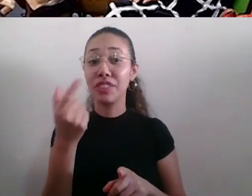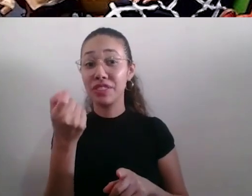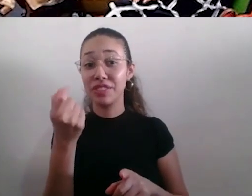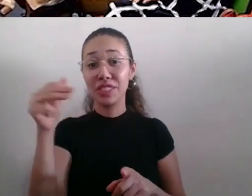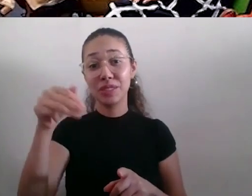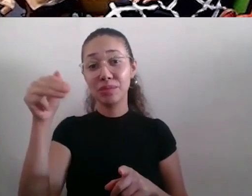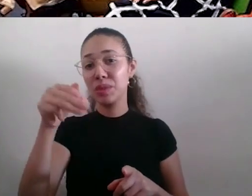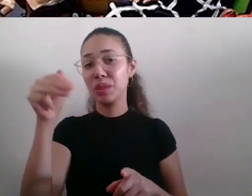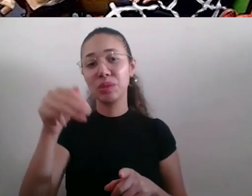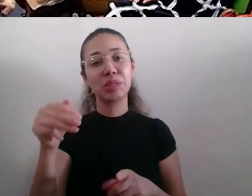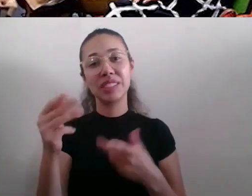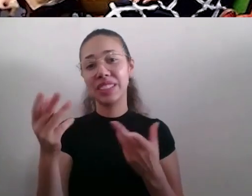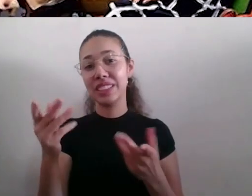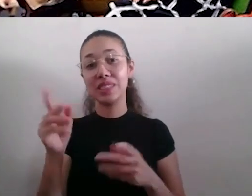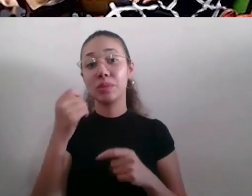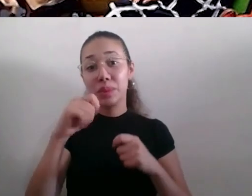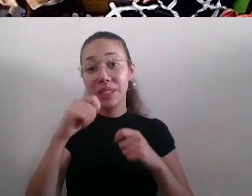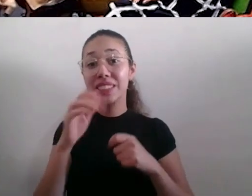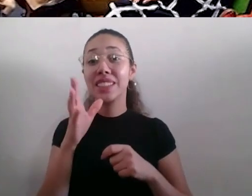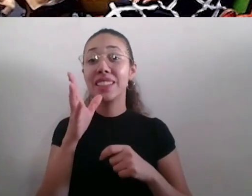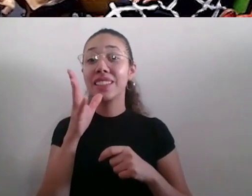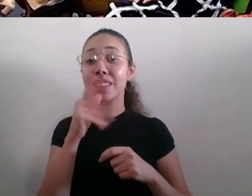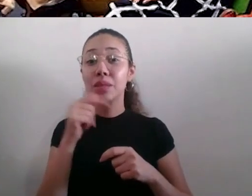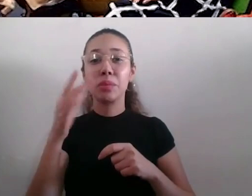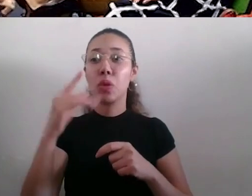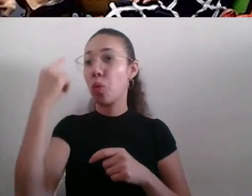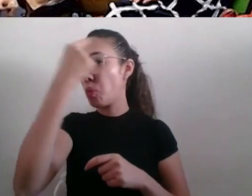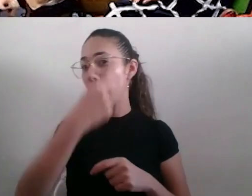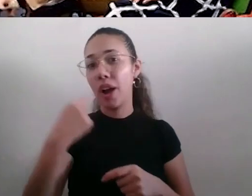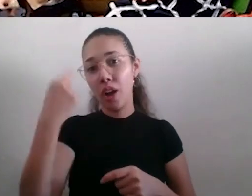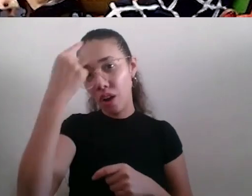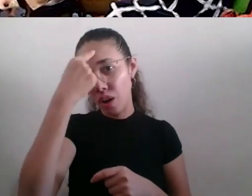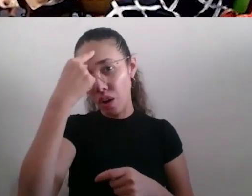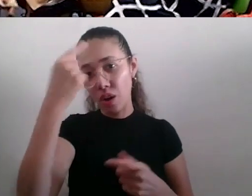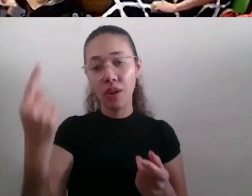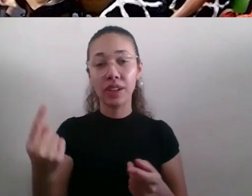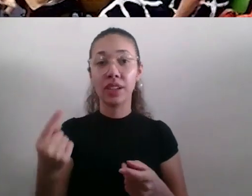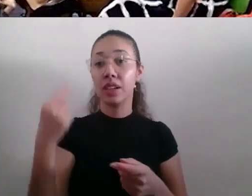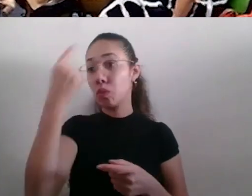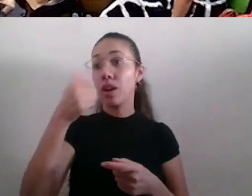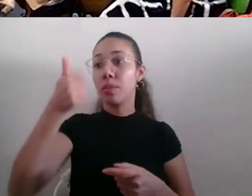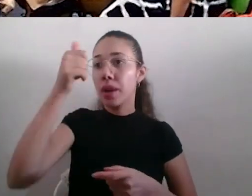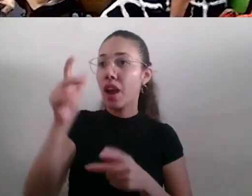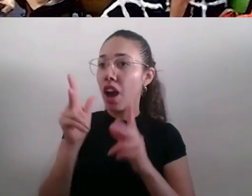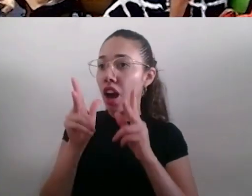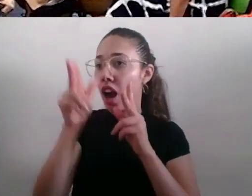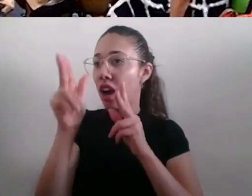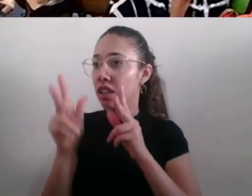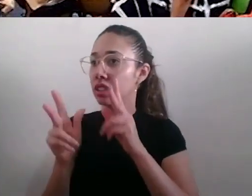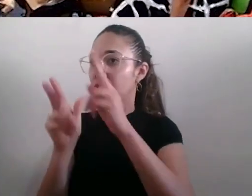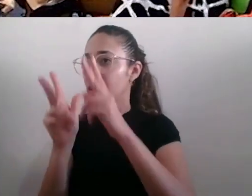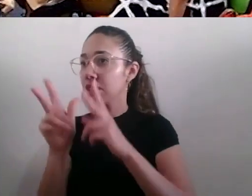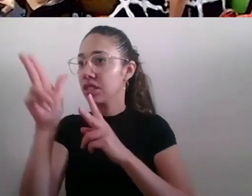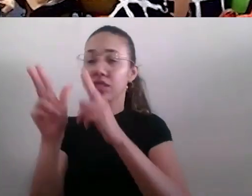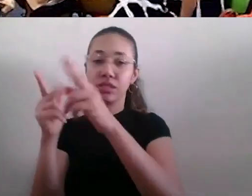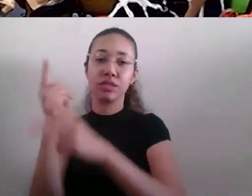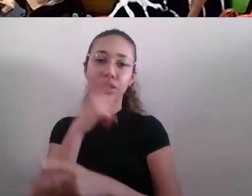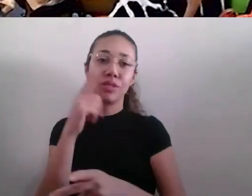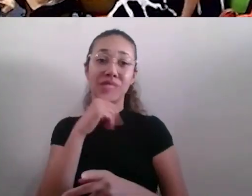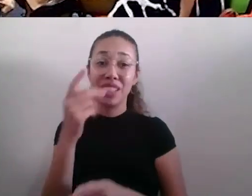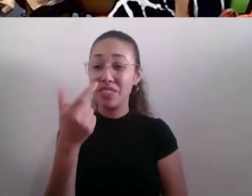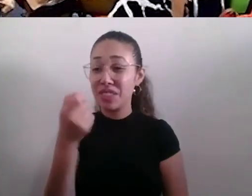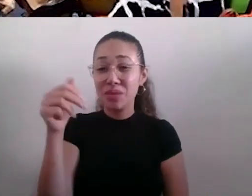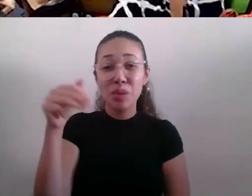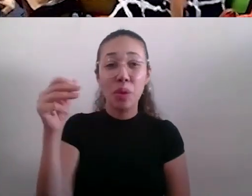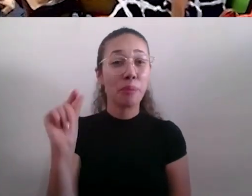Então, faz entrevistas longas, faça entrevistas de 1 hora, porque de 1 hora você vai conseguir, sabe, 30 segundos ali, 15 segundos aqui